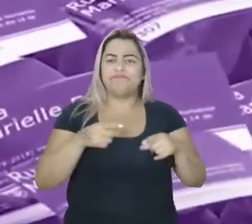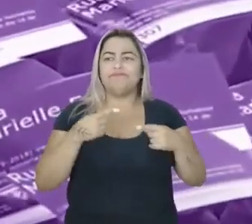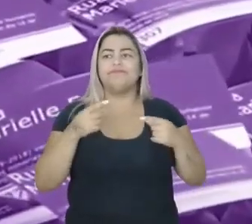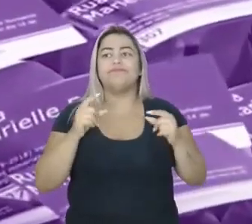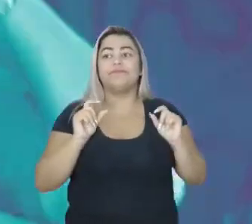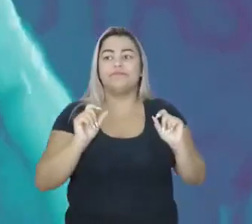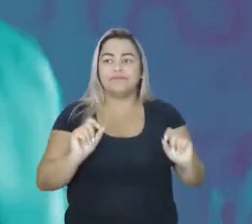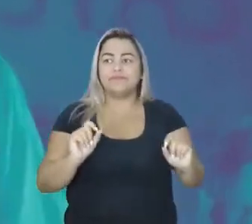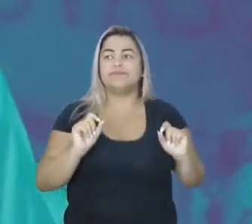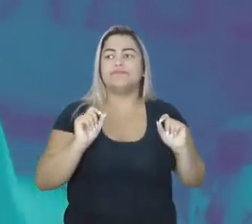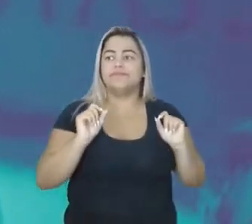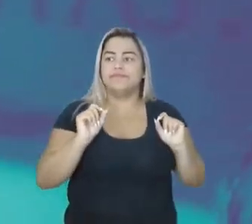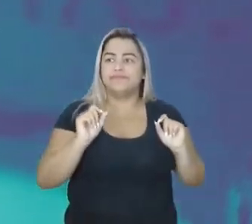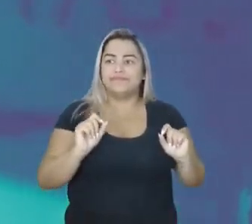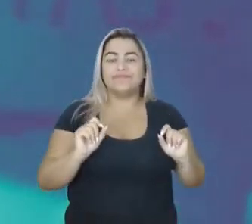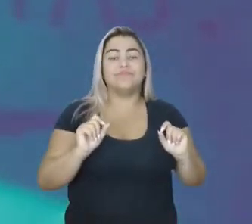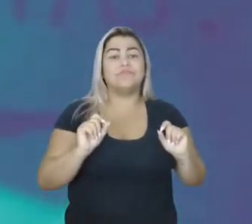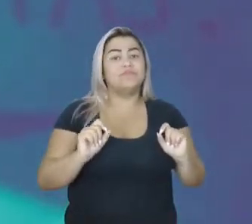acontecer.